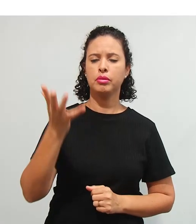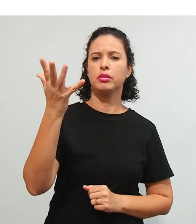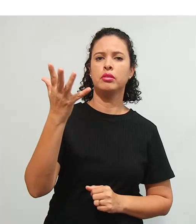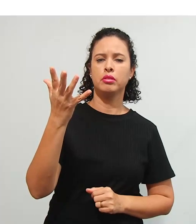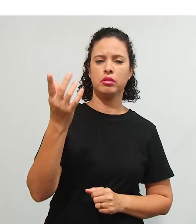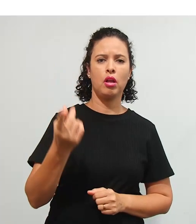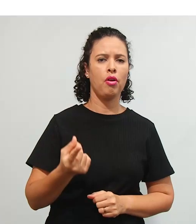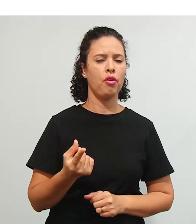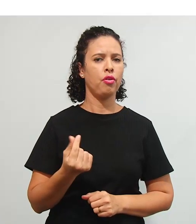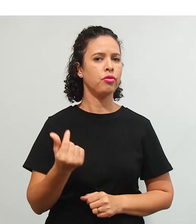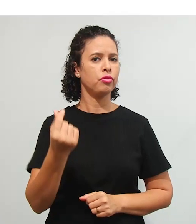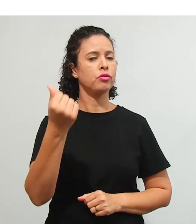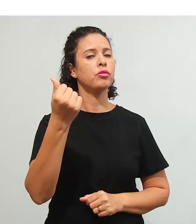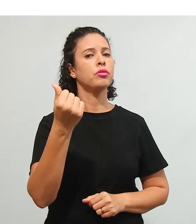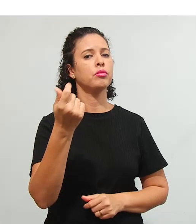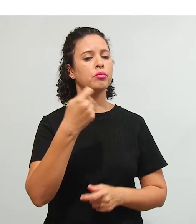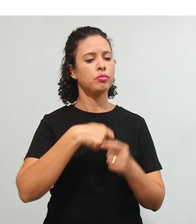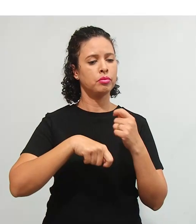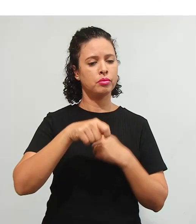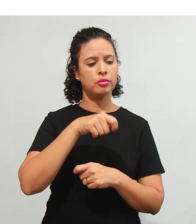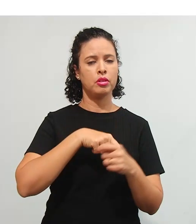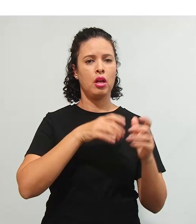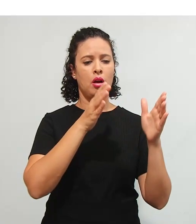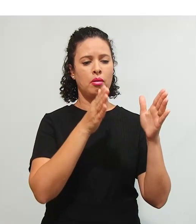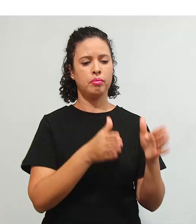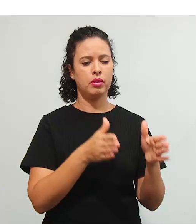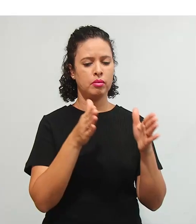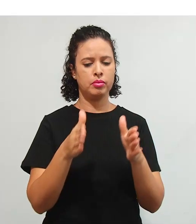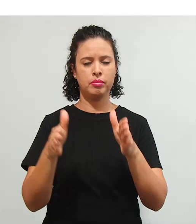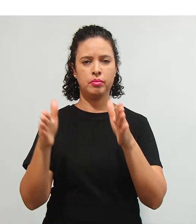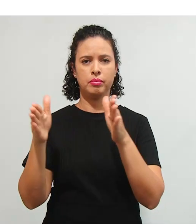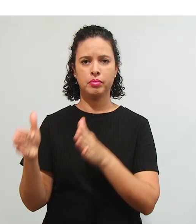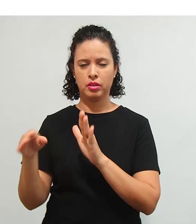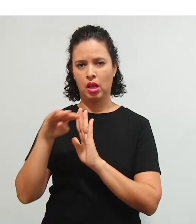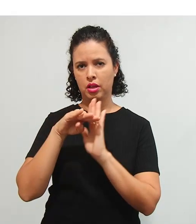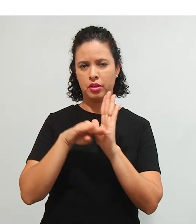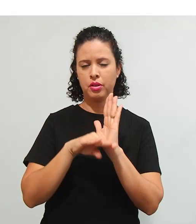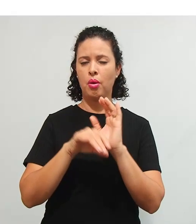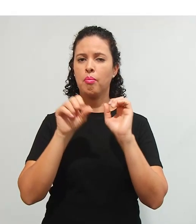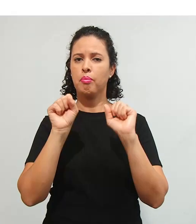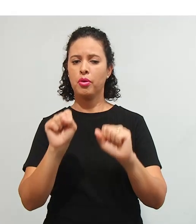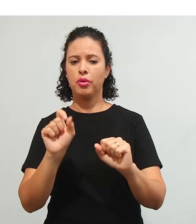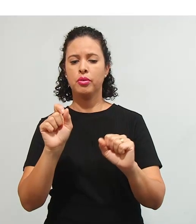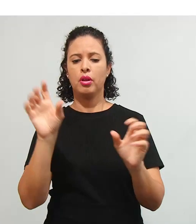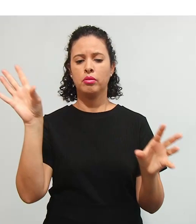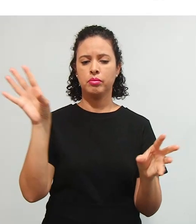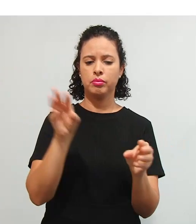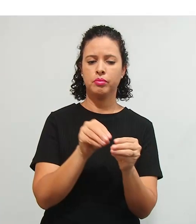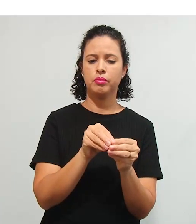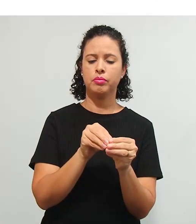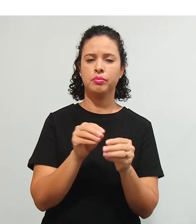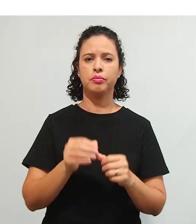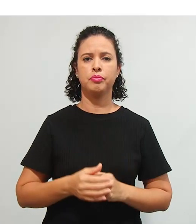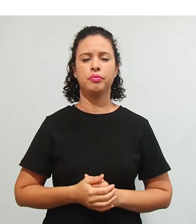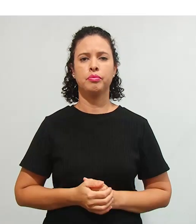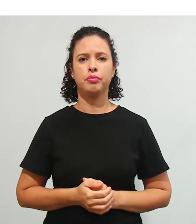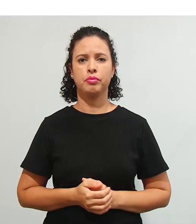fenômenos econômicos. As etapas da receita orçamentária podem ser resumidas em